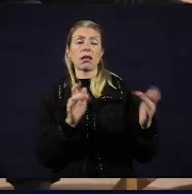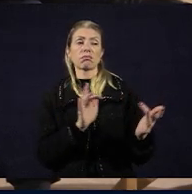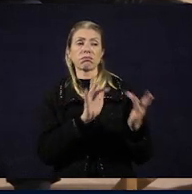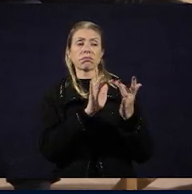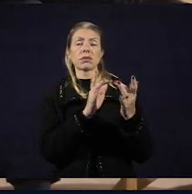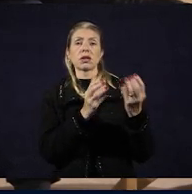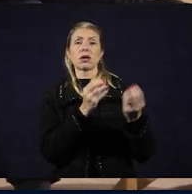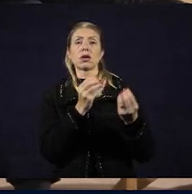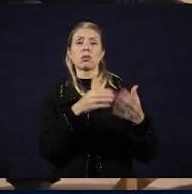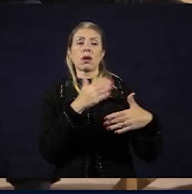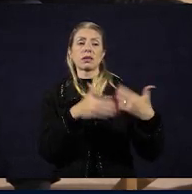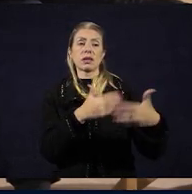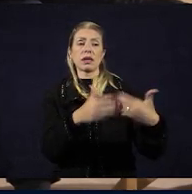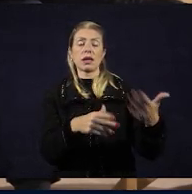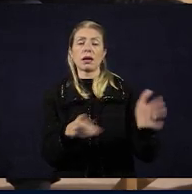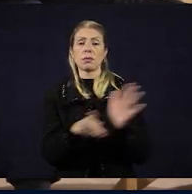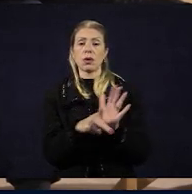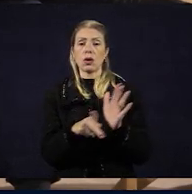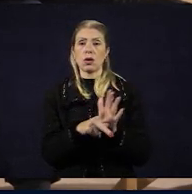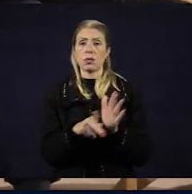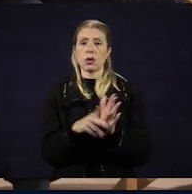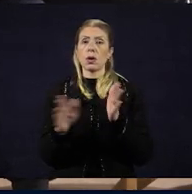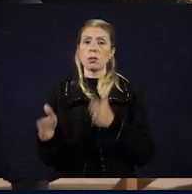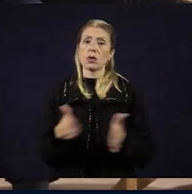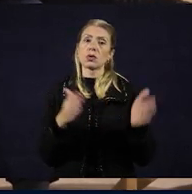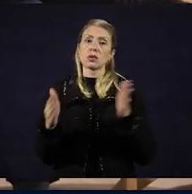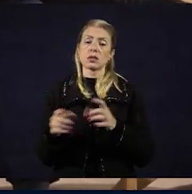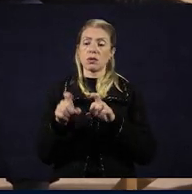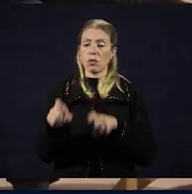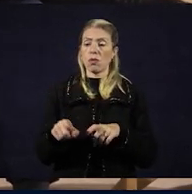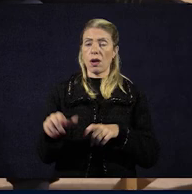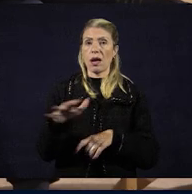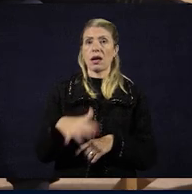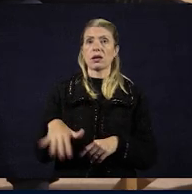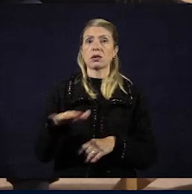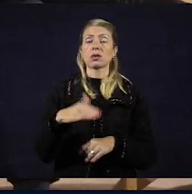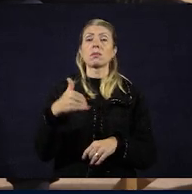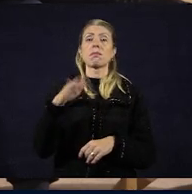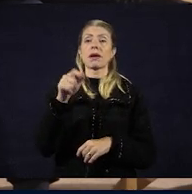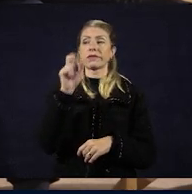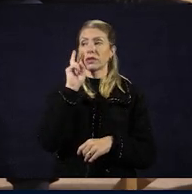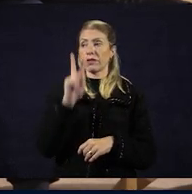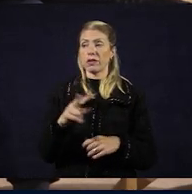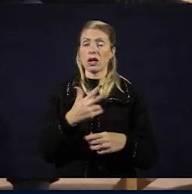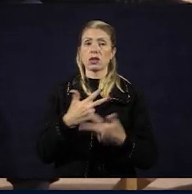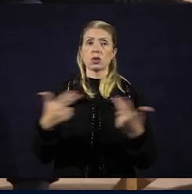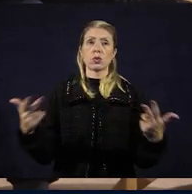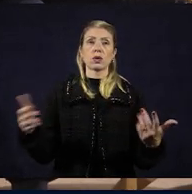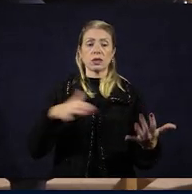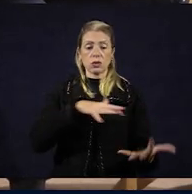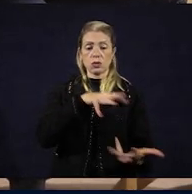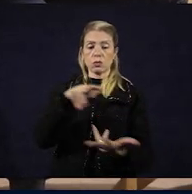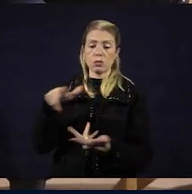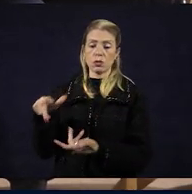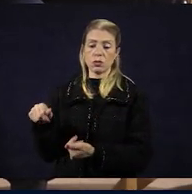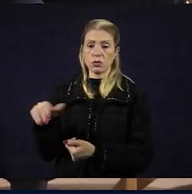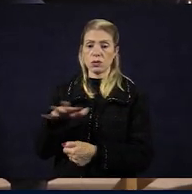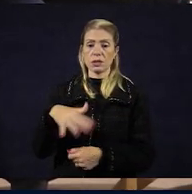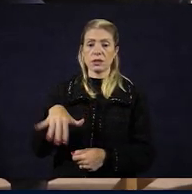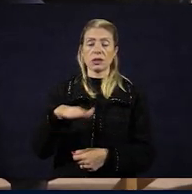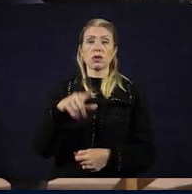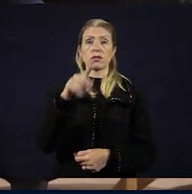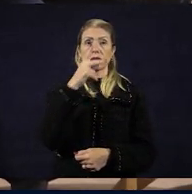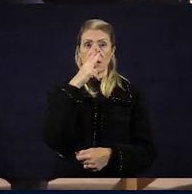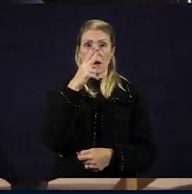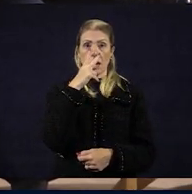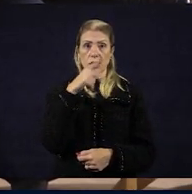de de incremento de produtividade no setor Água que mais que você tem visto o mundo lá fora nesse setor que você acha que a